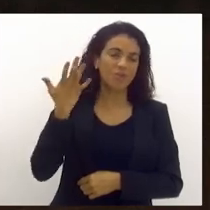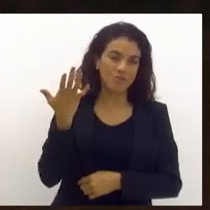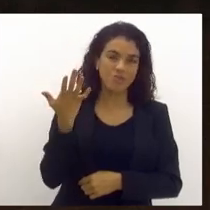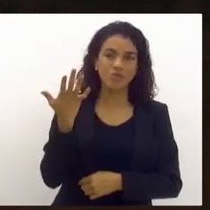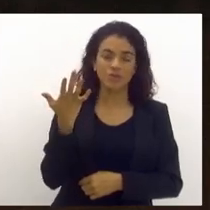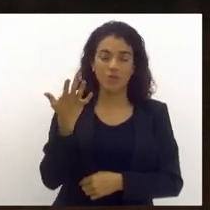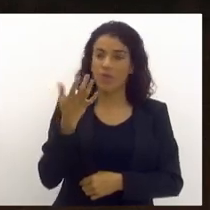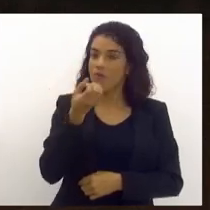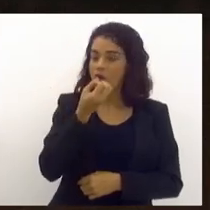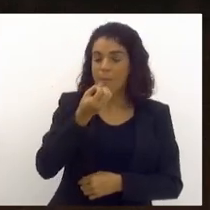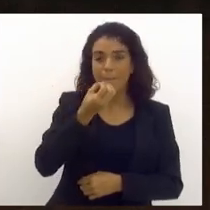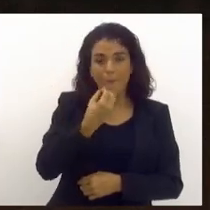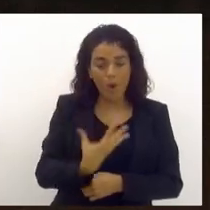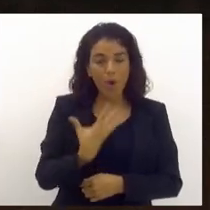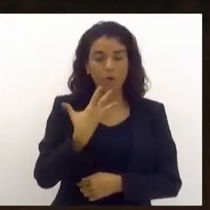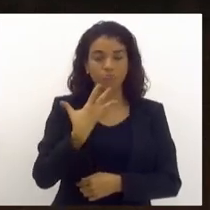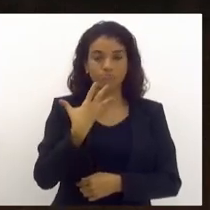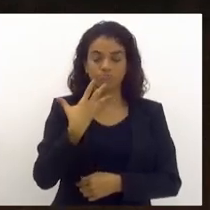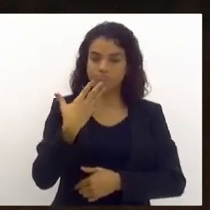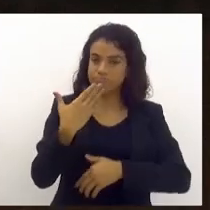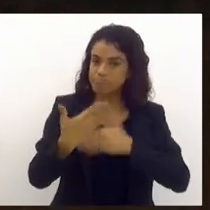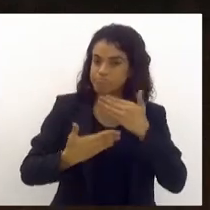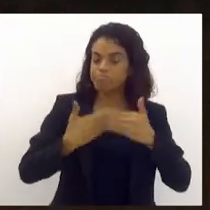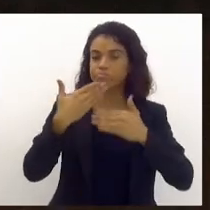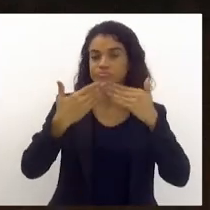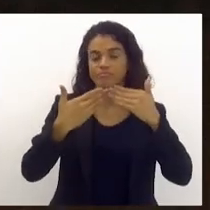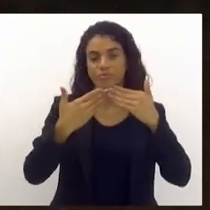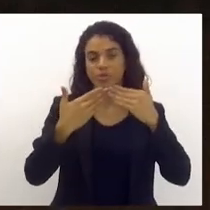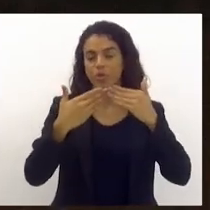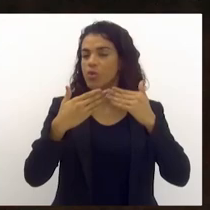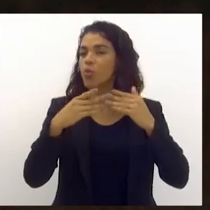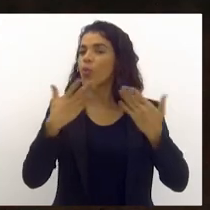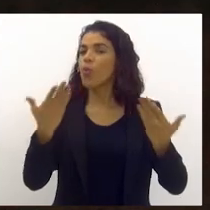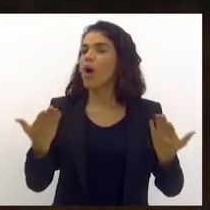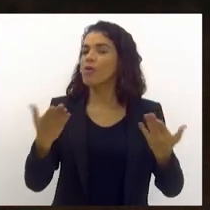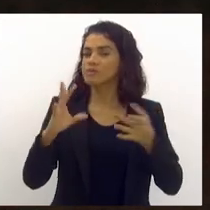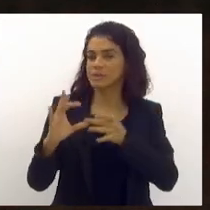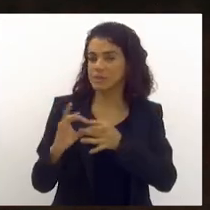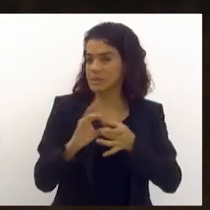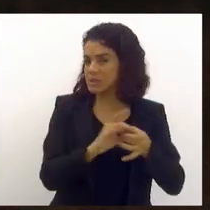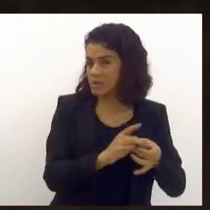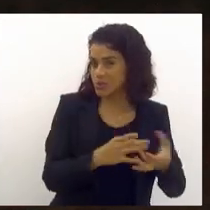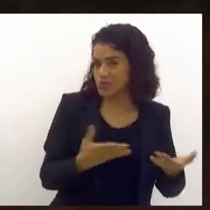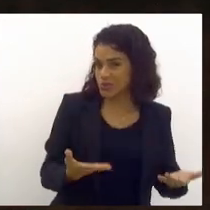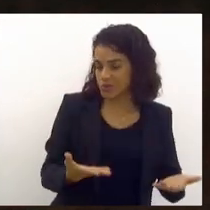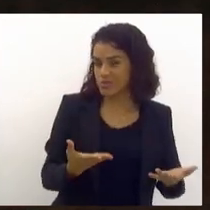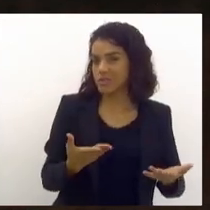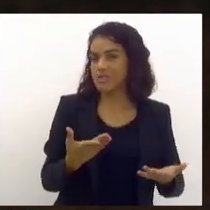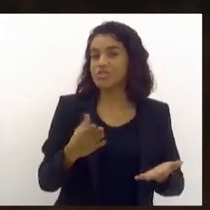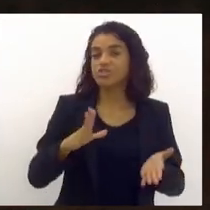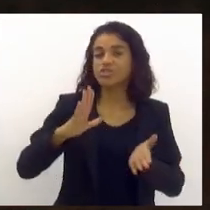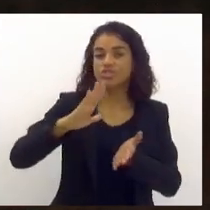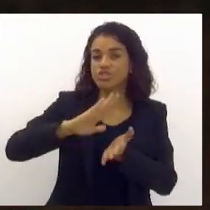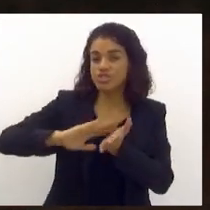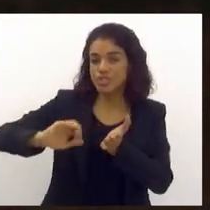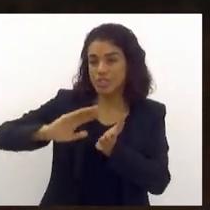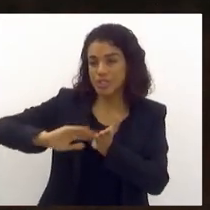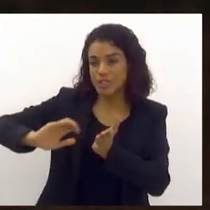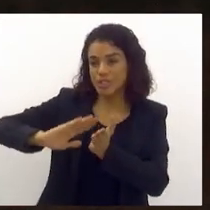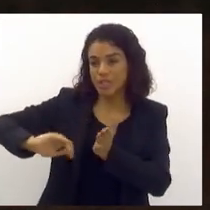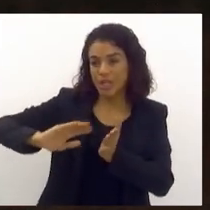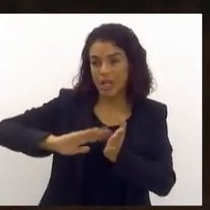bastante proveitoso, no sentido de se excluir